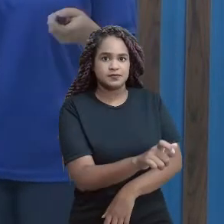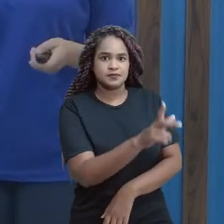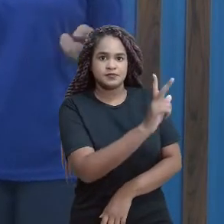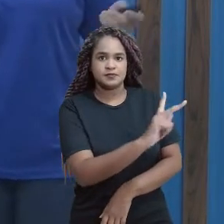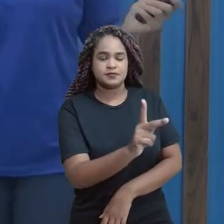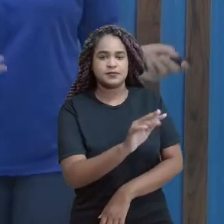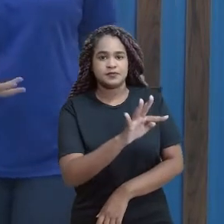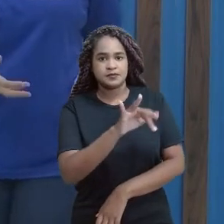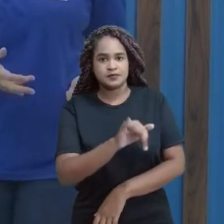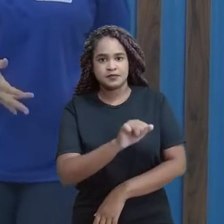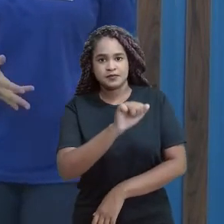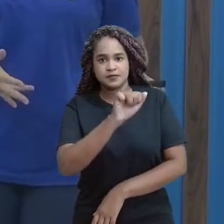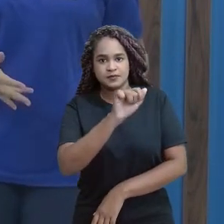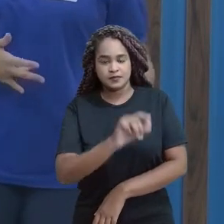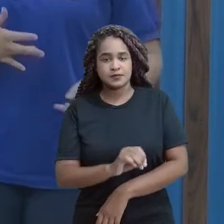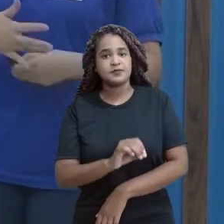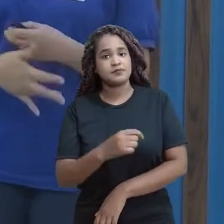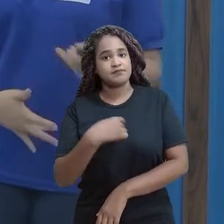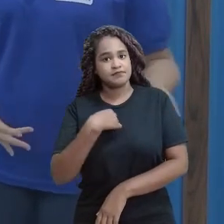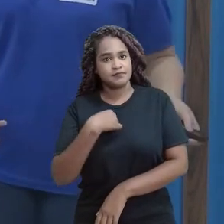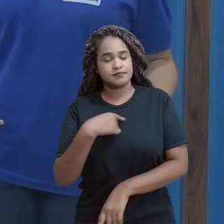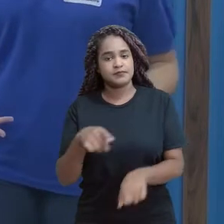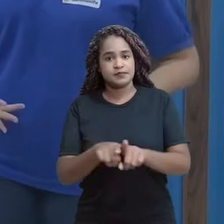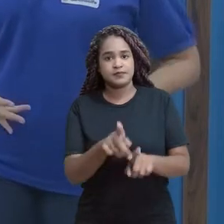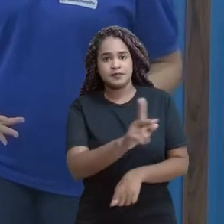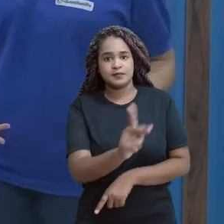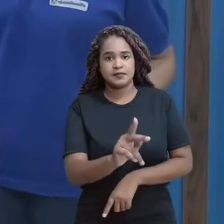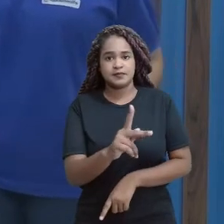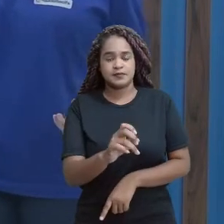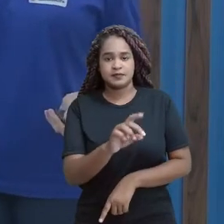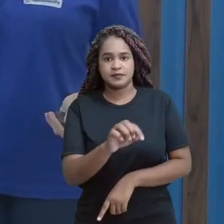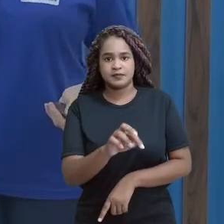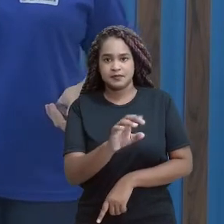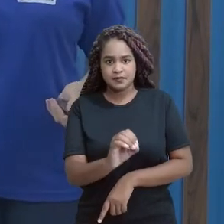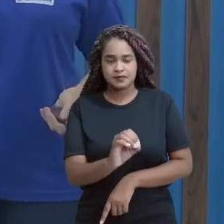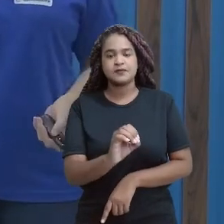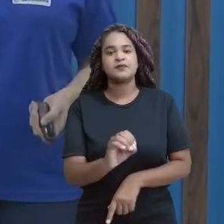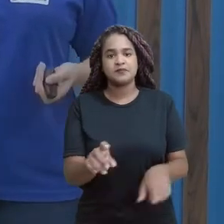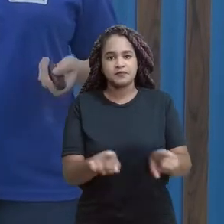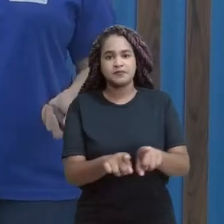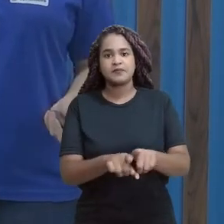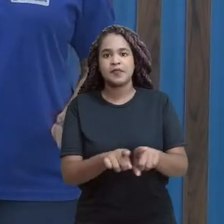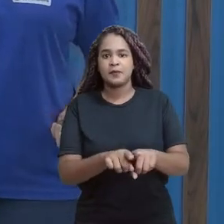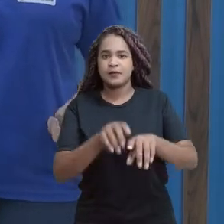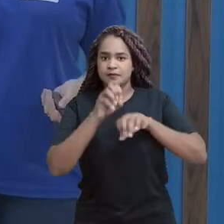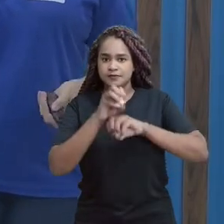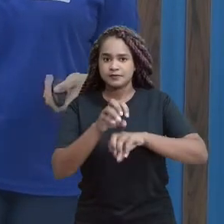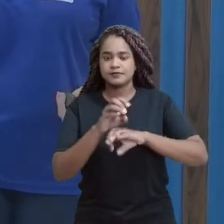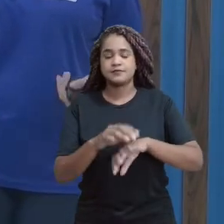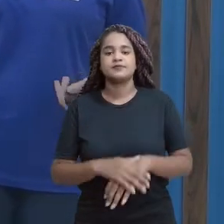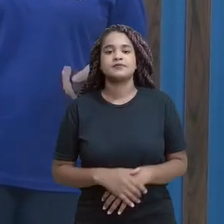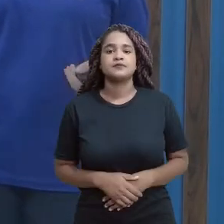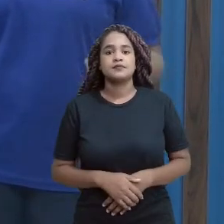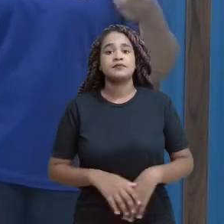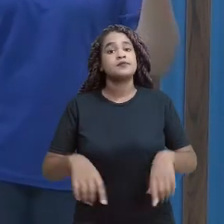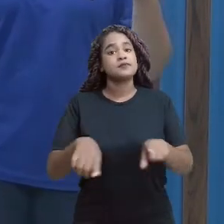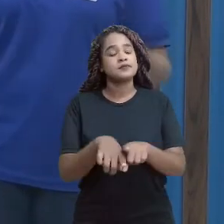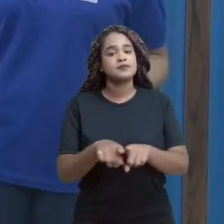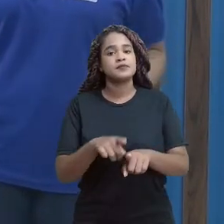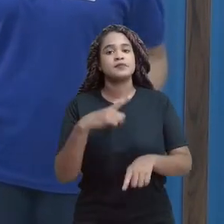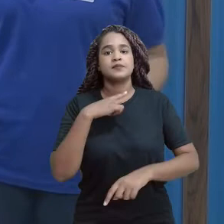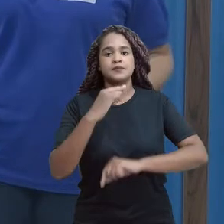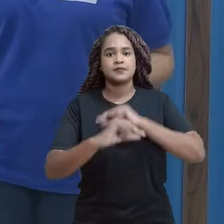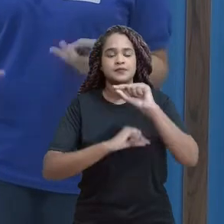aulas, eu, o professor Pedro ministrando e a gente trocando de lugar aqui no chat, tá certo? Justamente para isso a gente tem o formato da